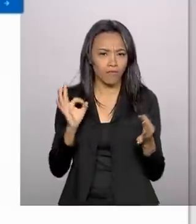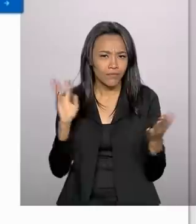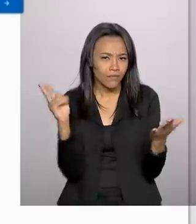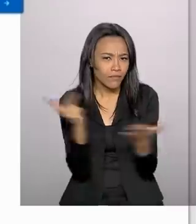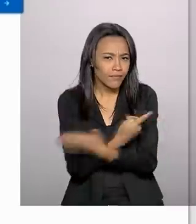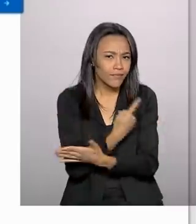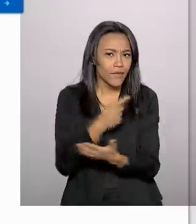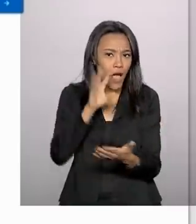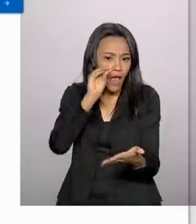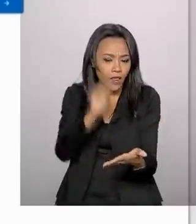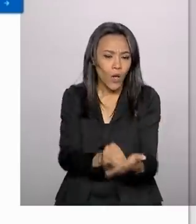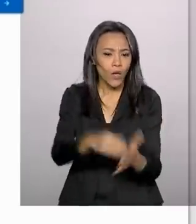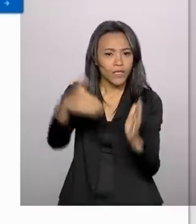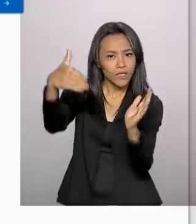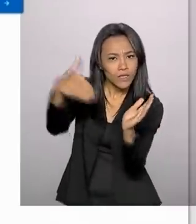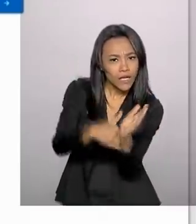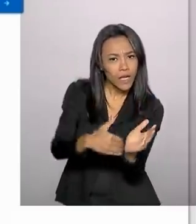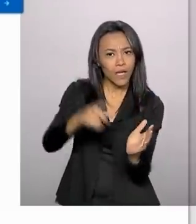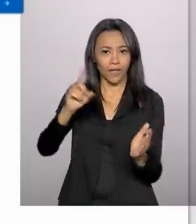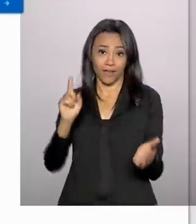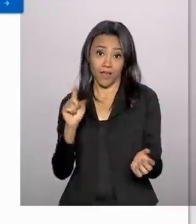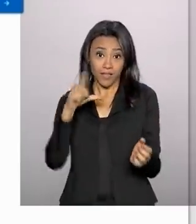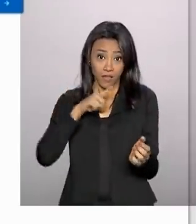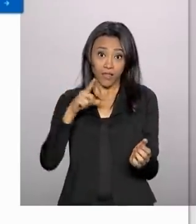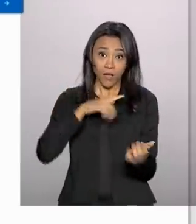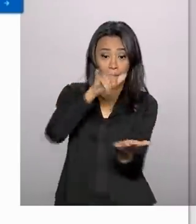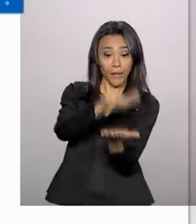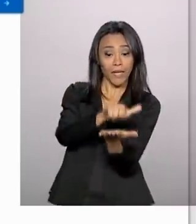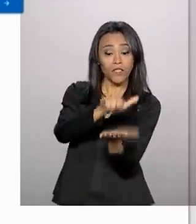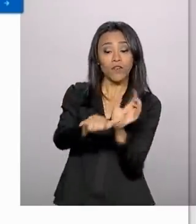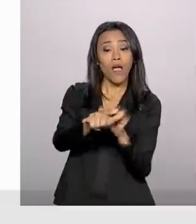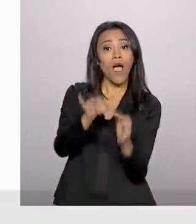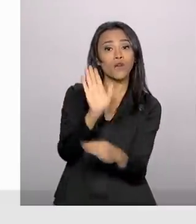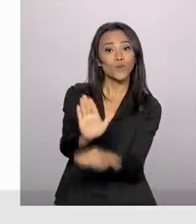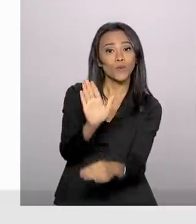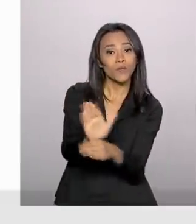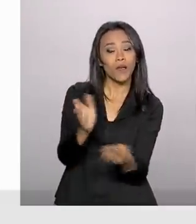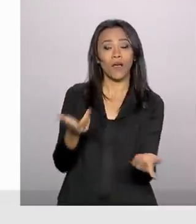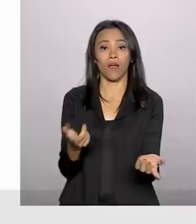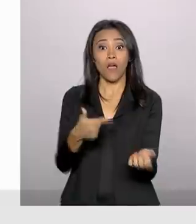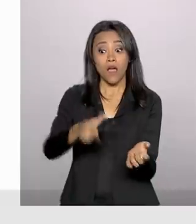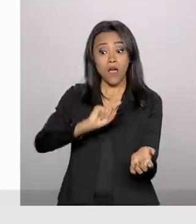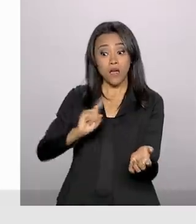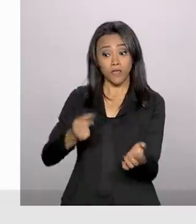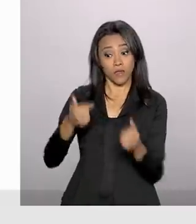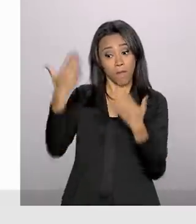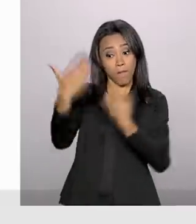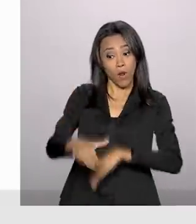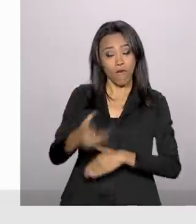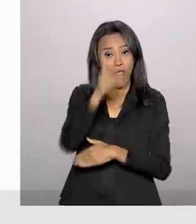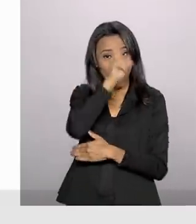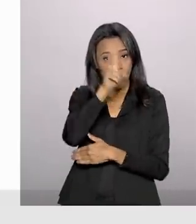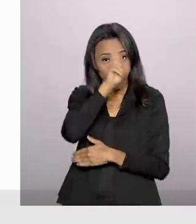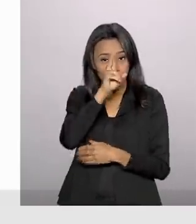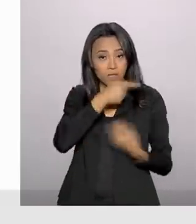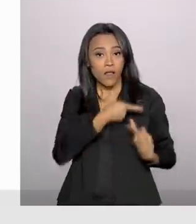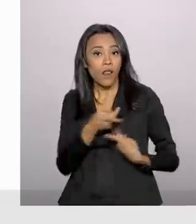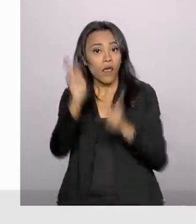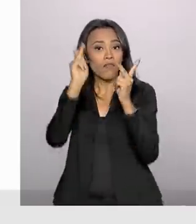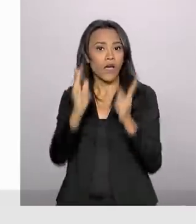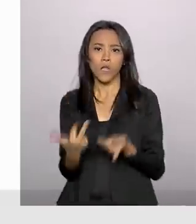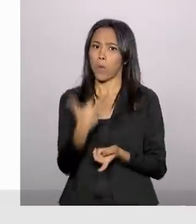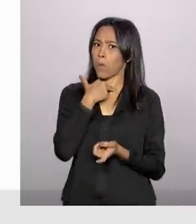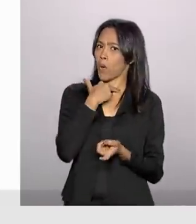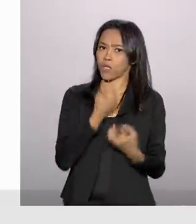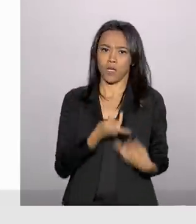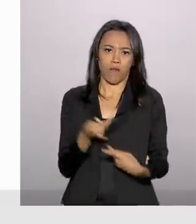anote a sua senha, você tem um aplicativo que vai te ajudar. Antes de ir para a prova, lembre-se o que você pode levar, o que não